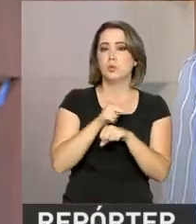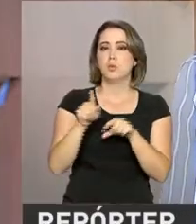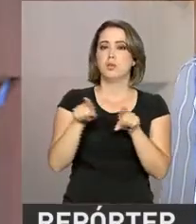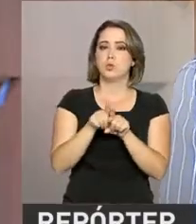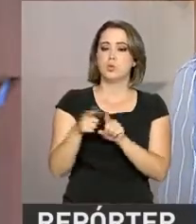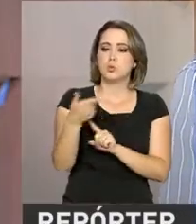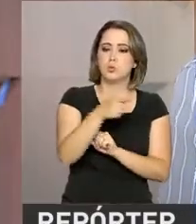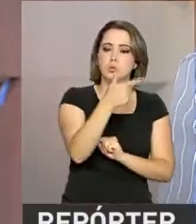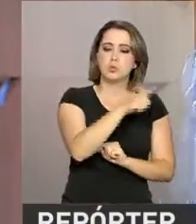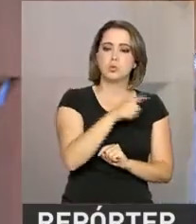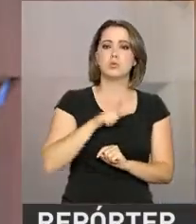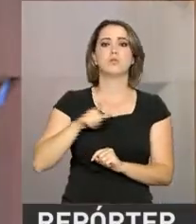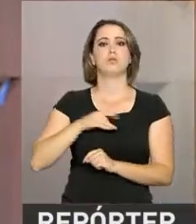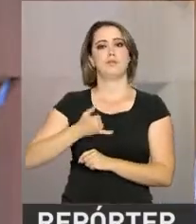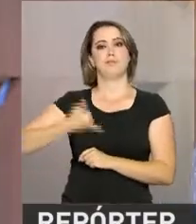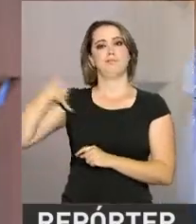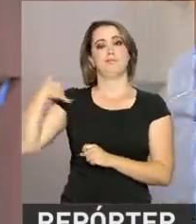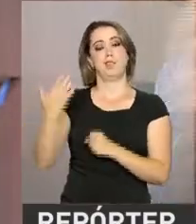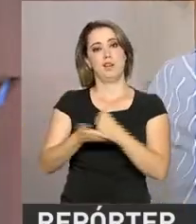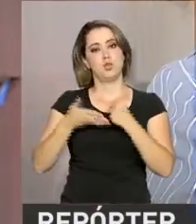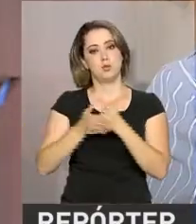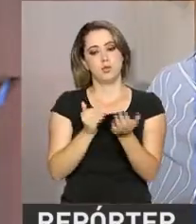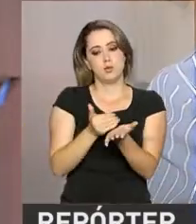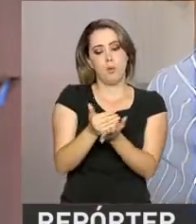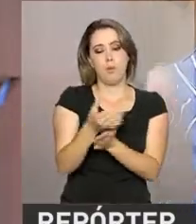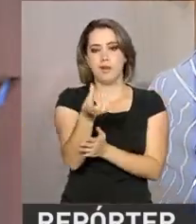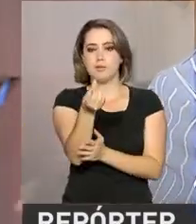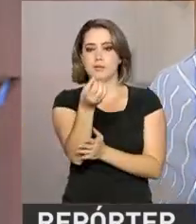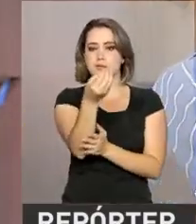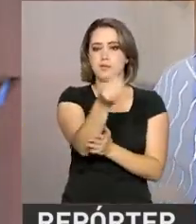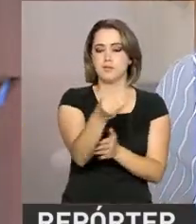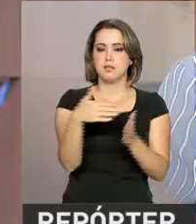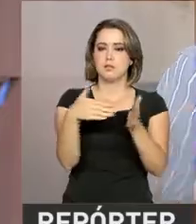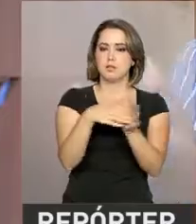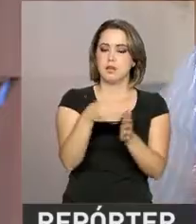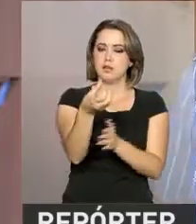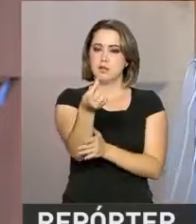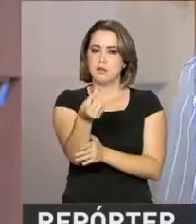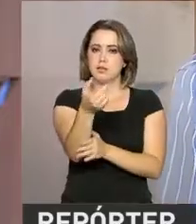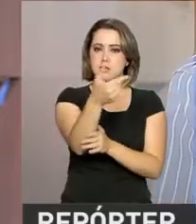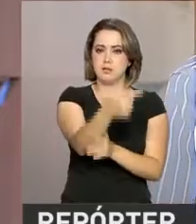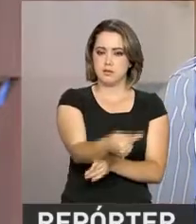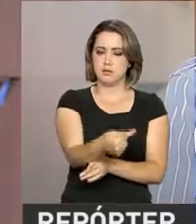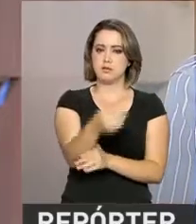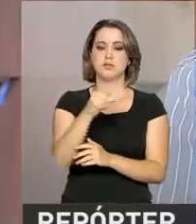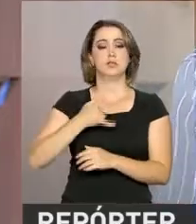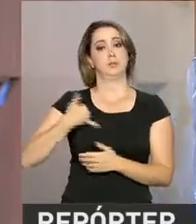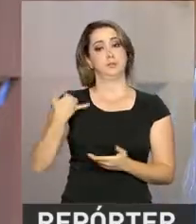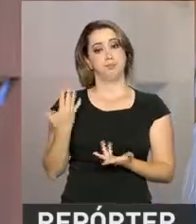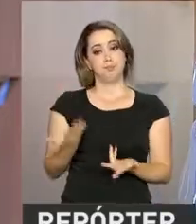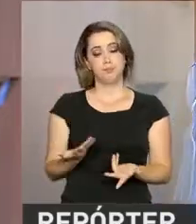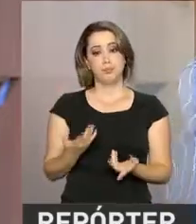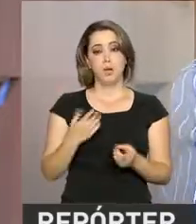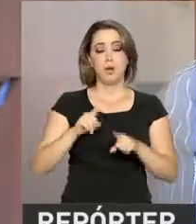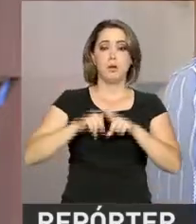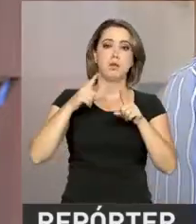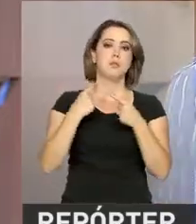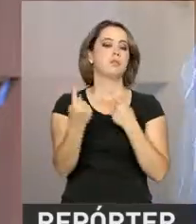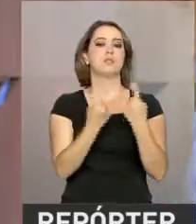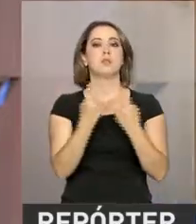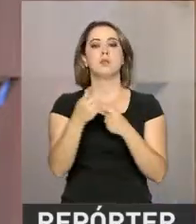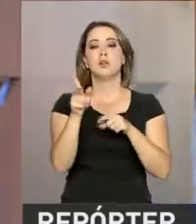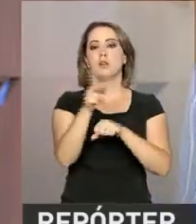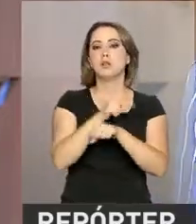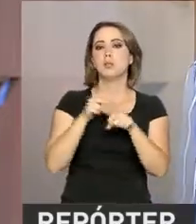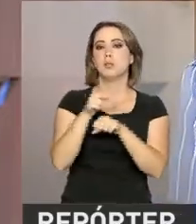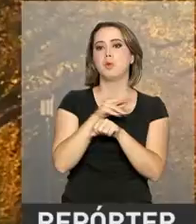têm uma idade mínima, que vai dos 60 aos 67, 68 anos. Mas cada país estabelece